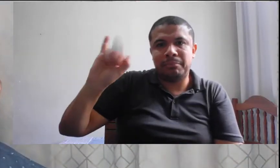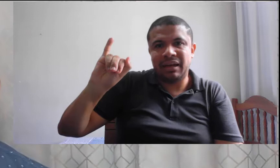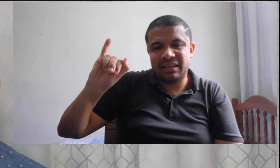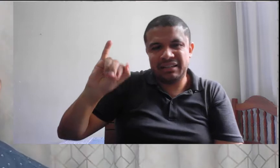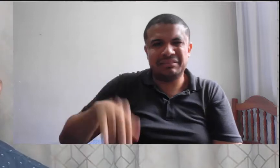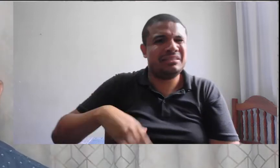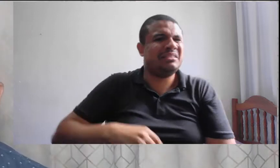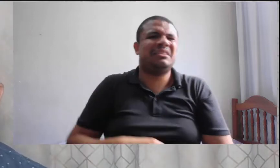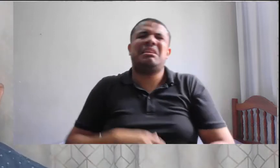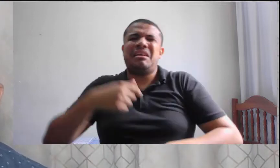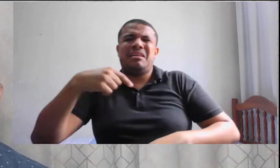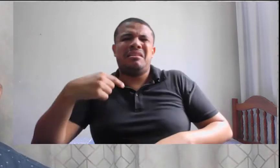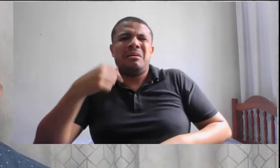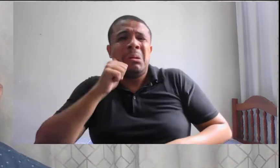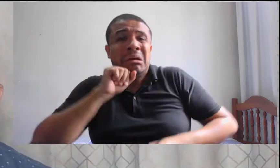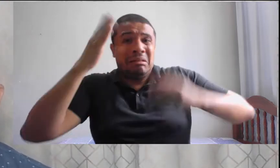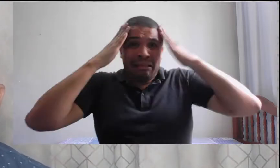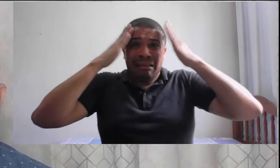nada.